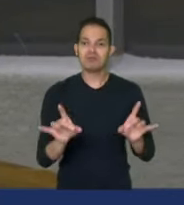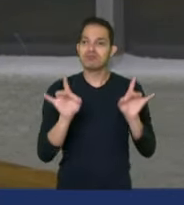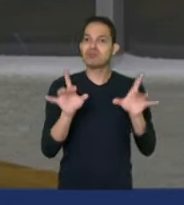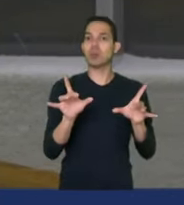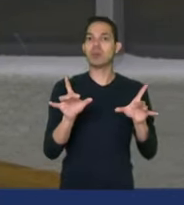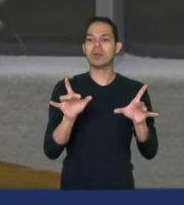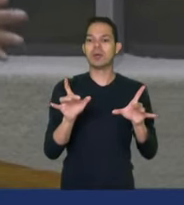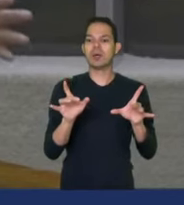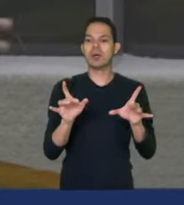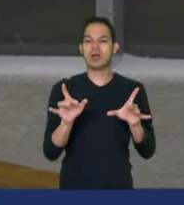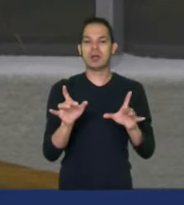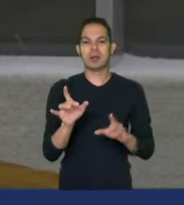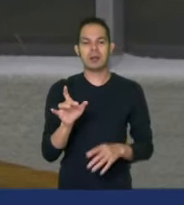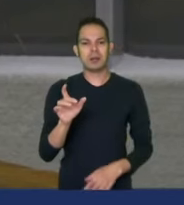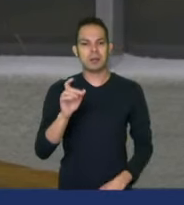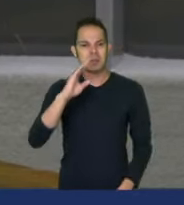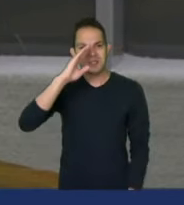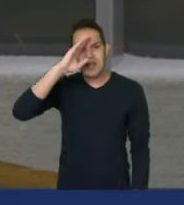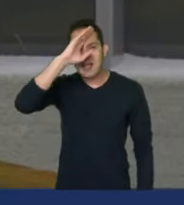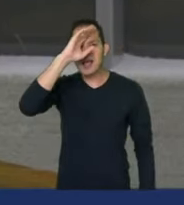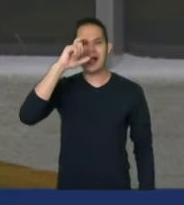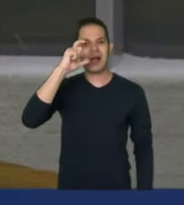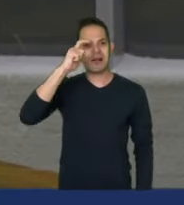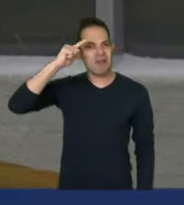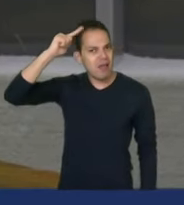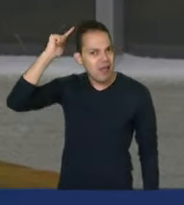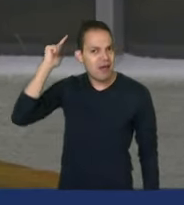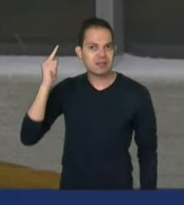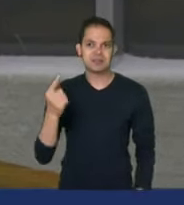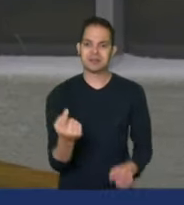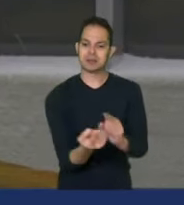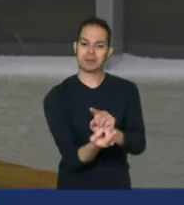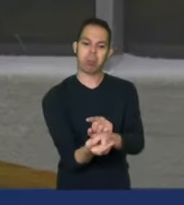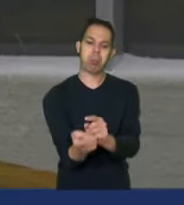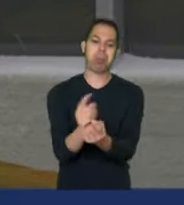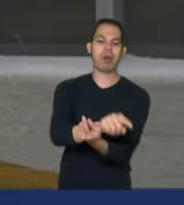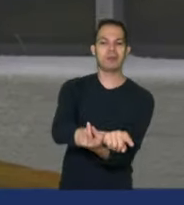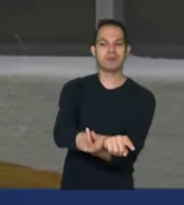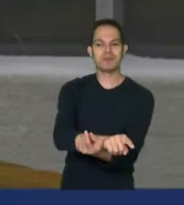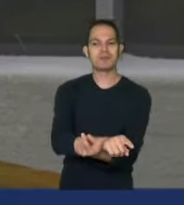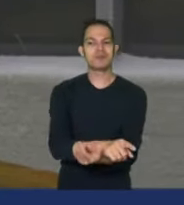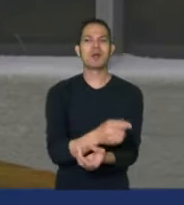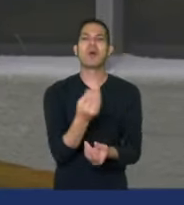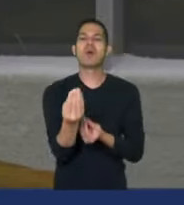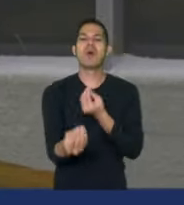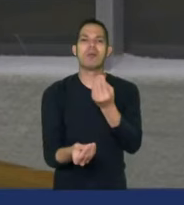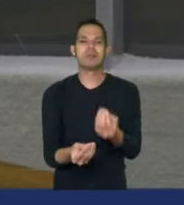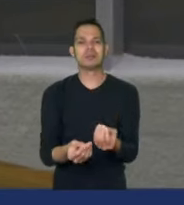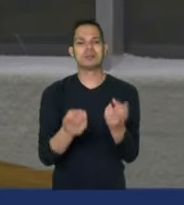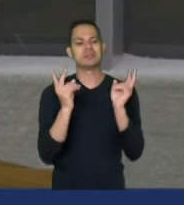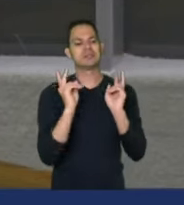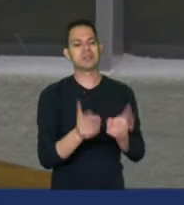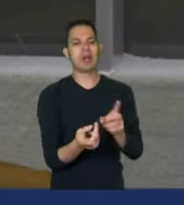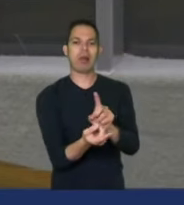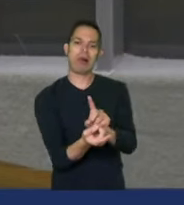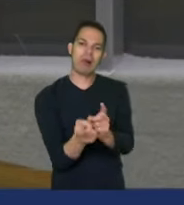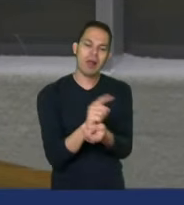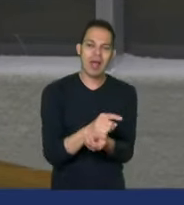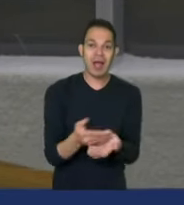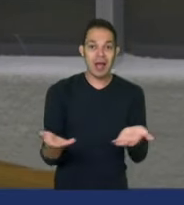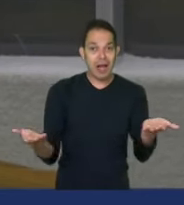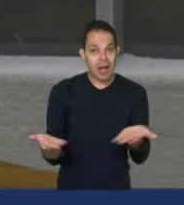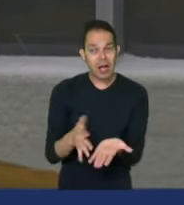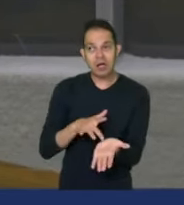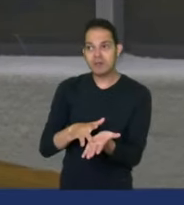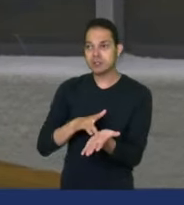Bolsonaro, Guedes e companhia, o que eles fizeram foi o inverso. A todo momento o inverso. E agora estão tentando fingir que não é com